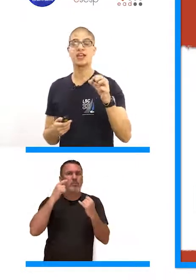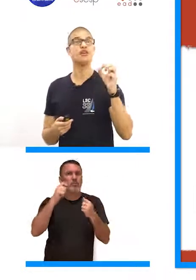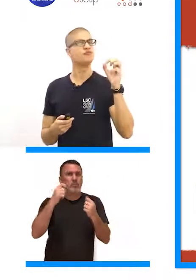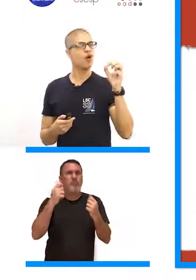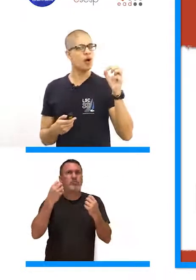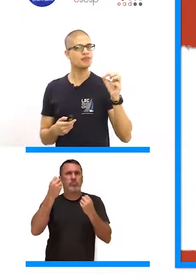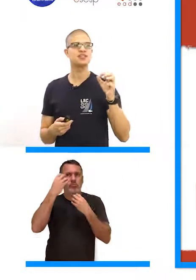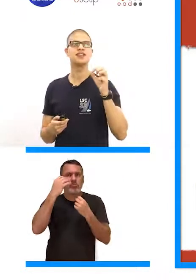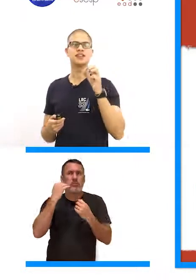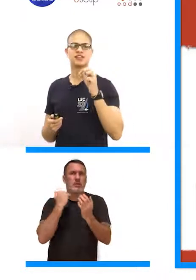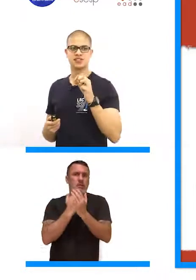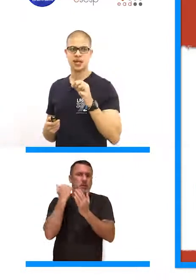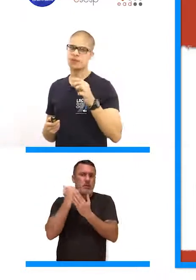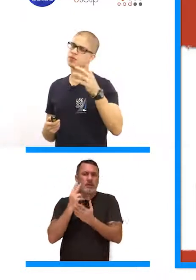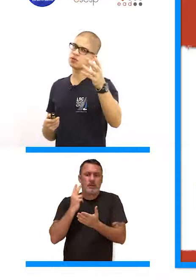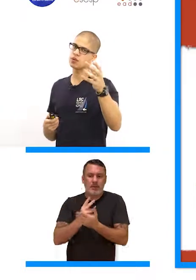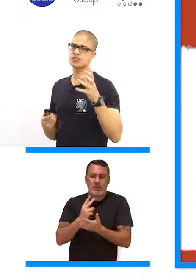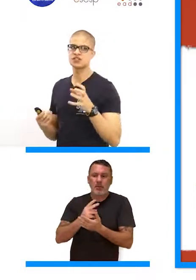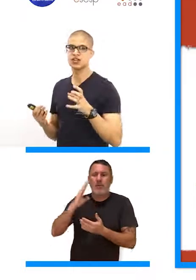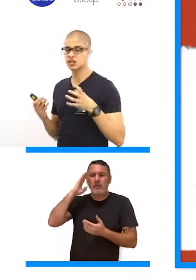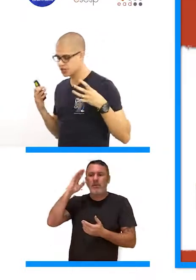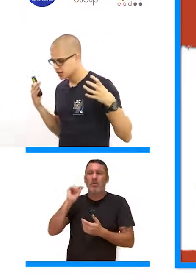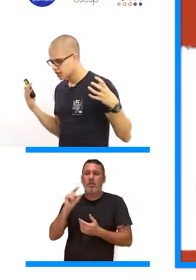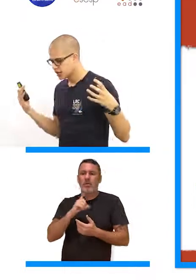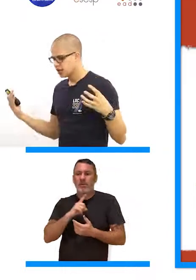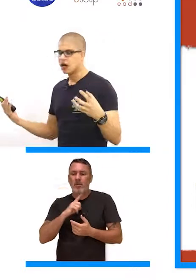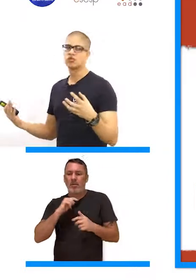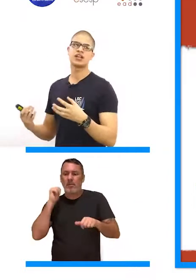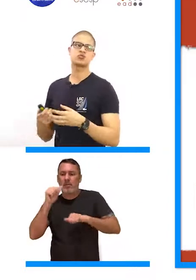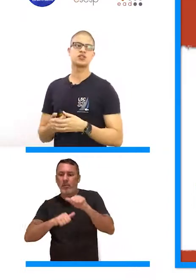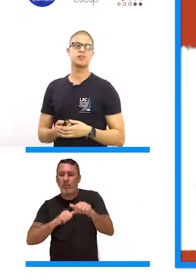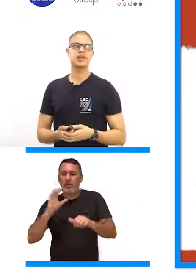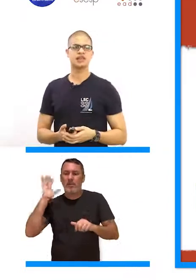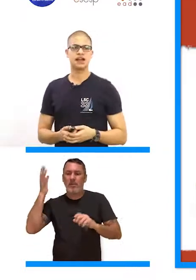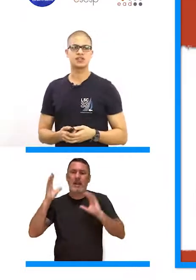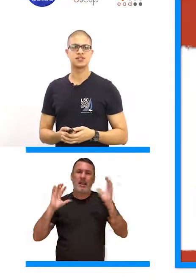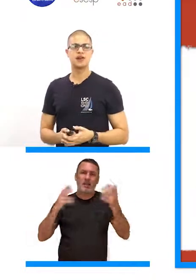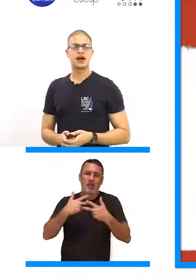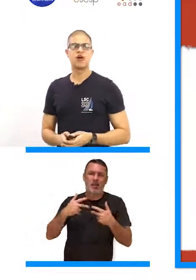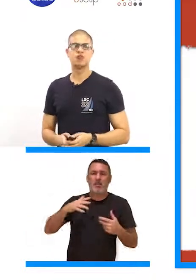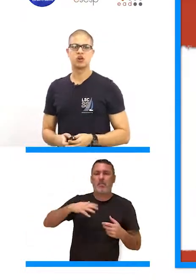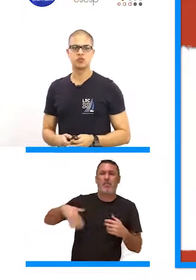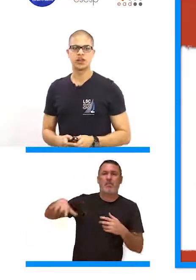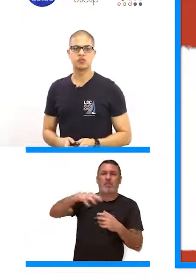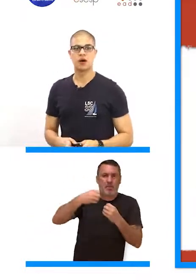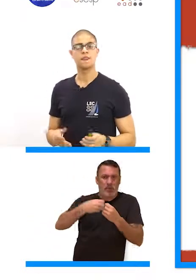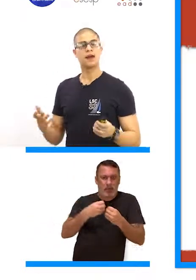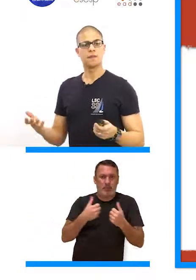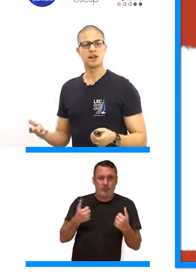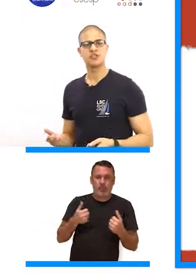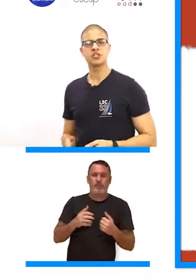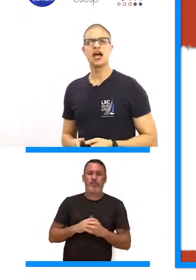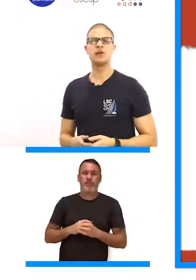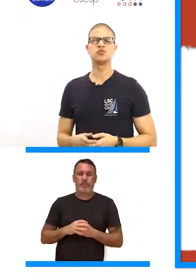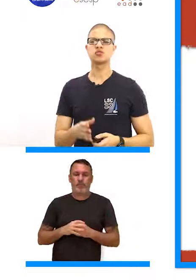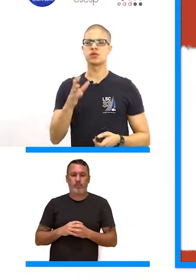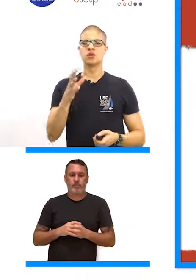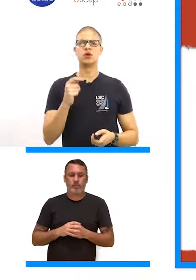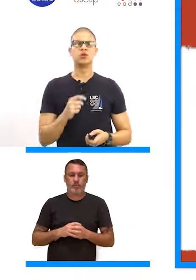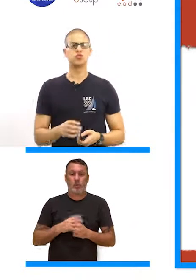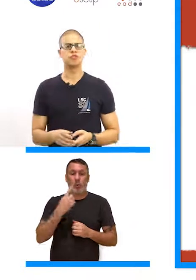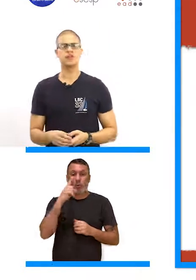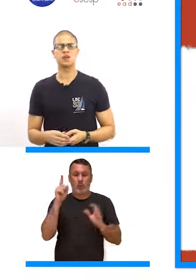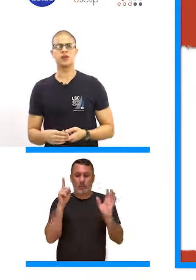Informe-se sempre, principalmente acerca de alterações ambientais ao nosso redor. Para